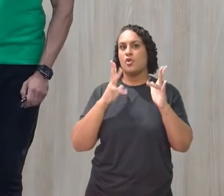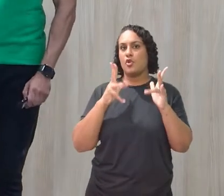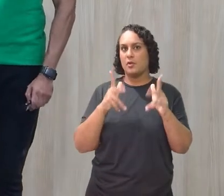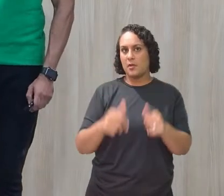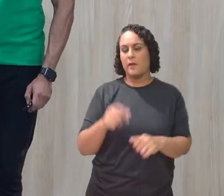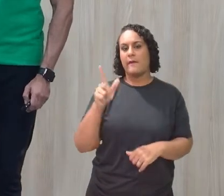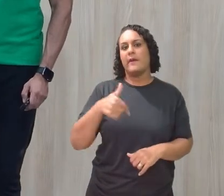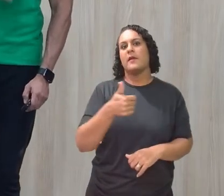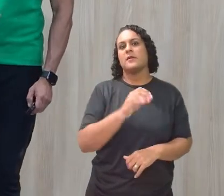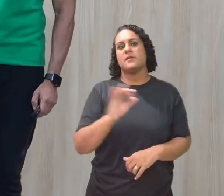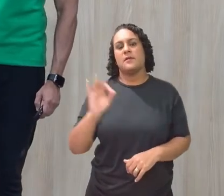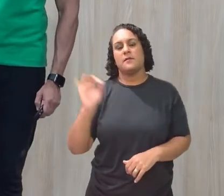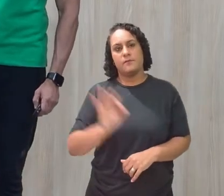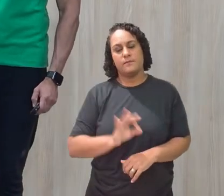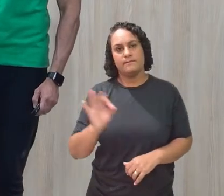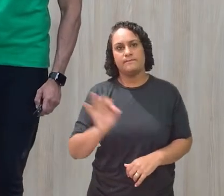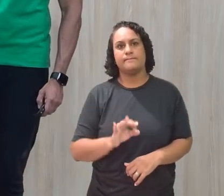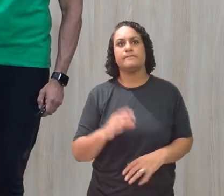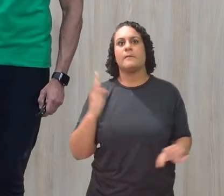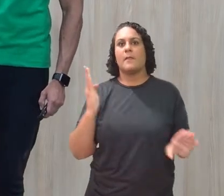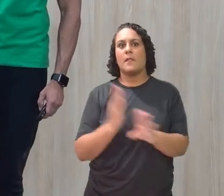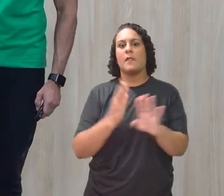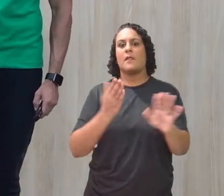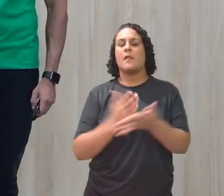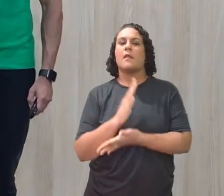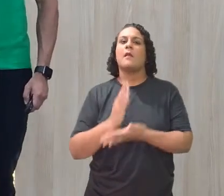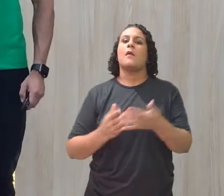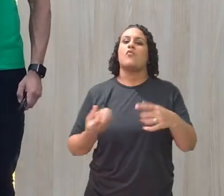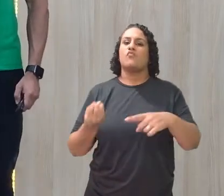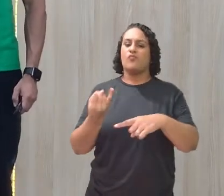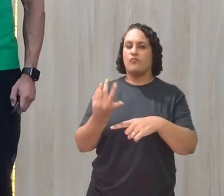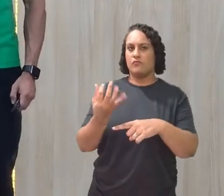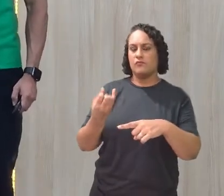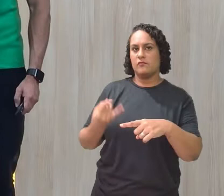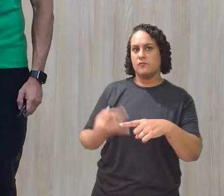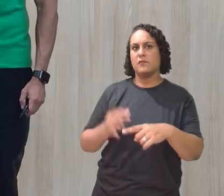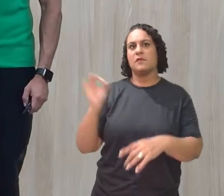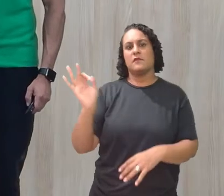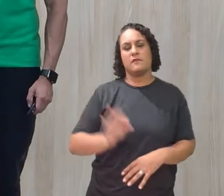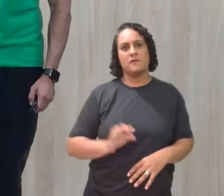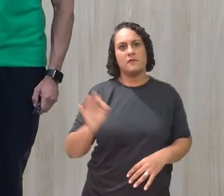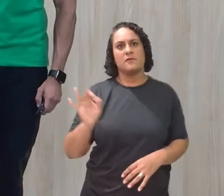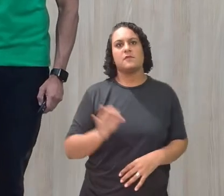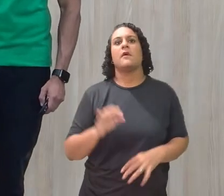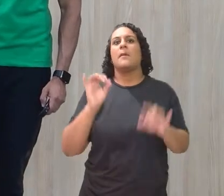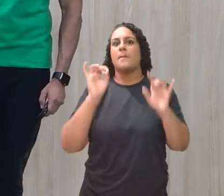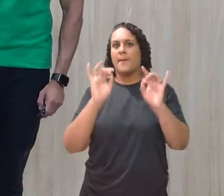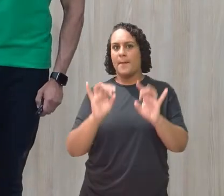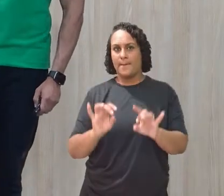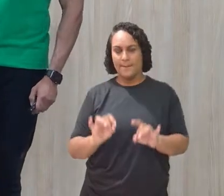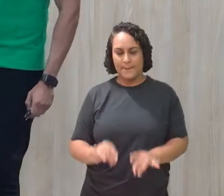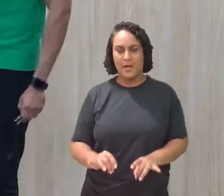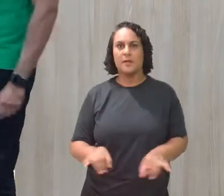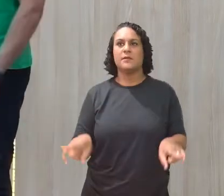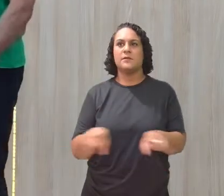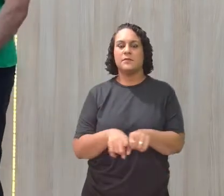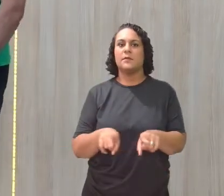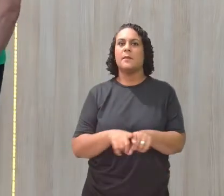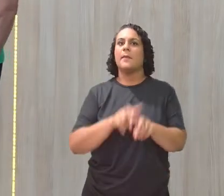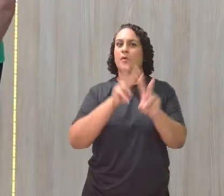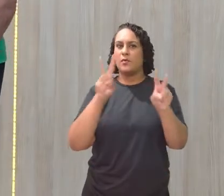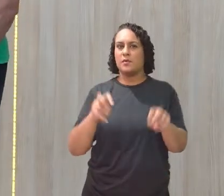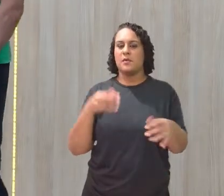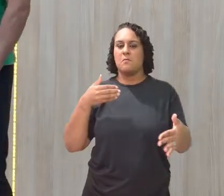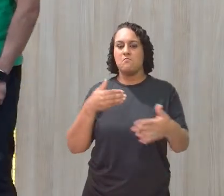Que é 100%, que a gente também encontra algumas frações, algumas porcentagens especiais, que também é o tema da